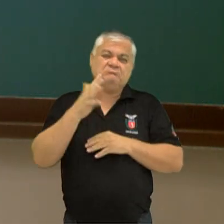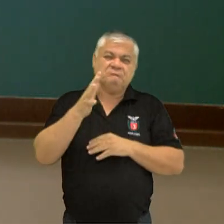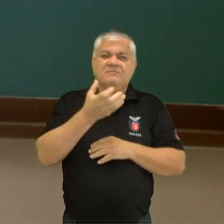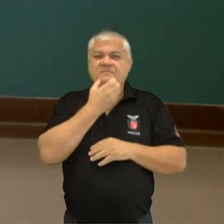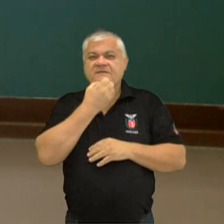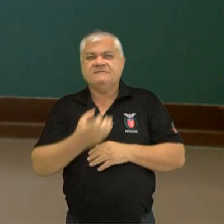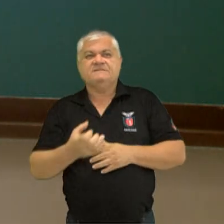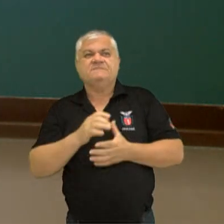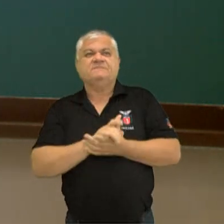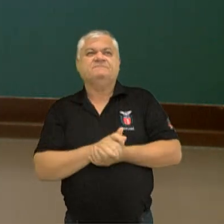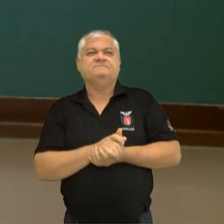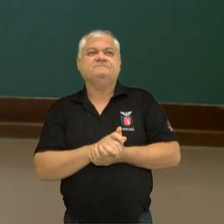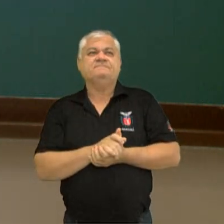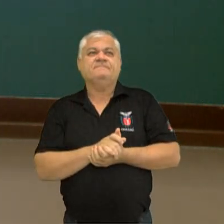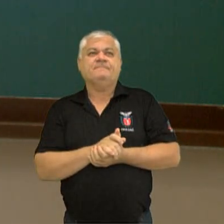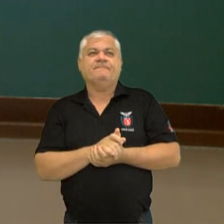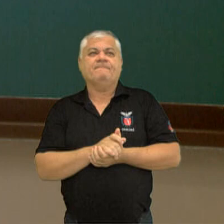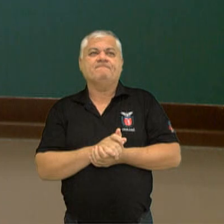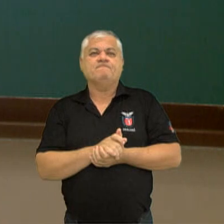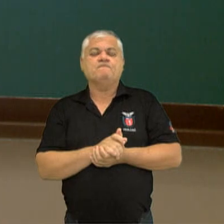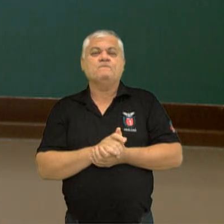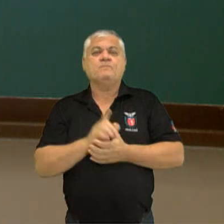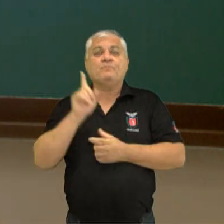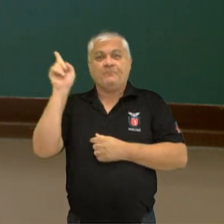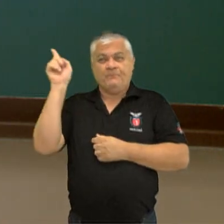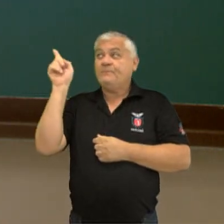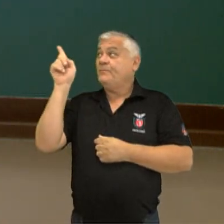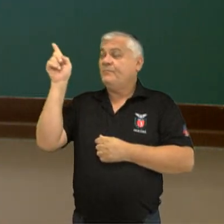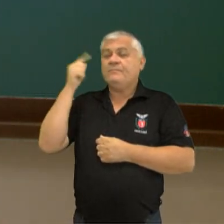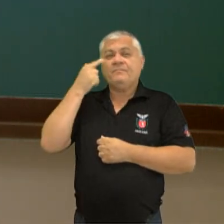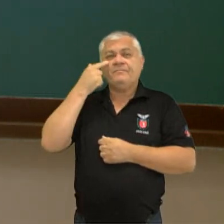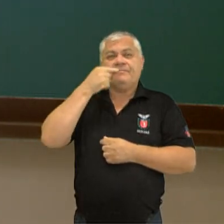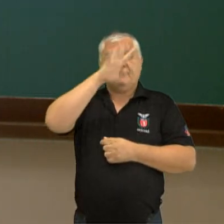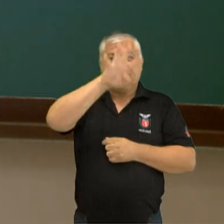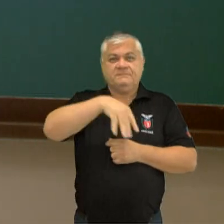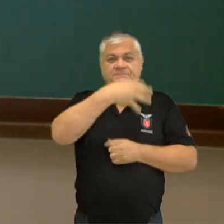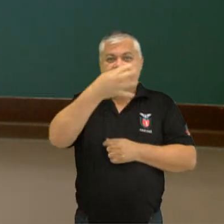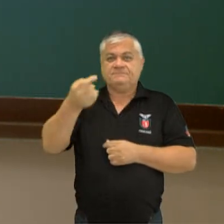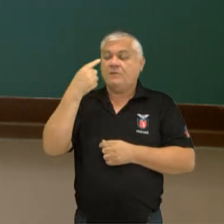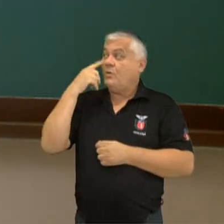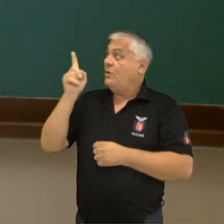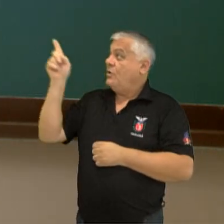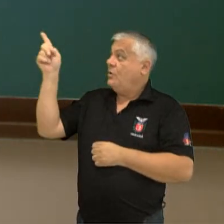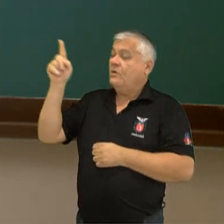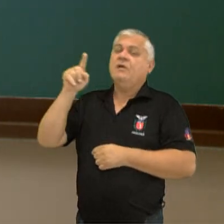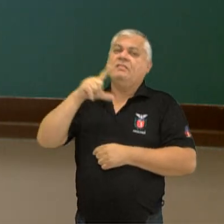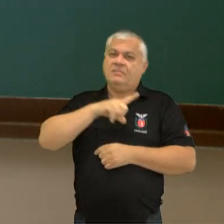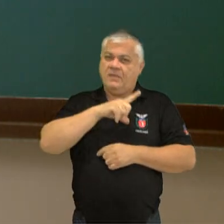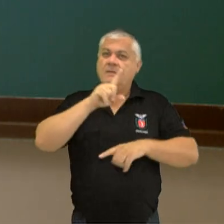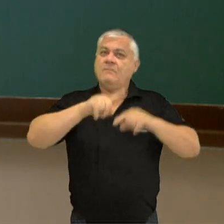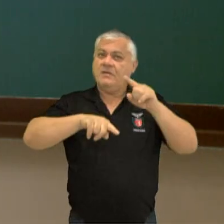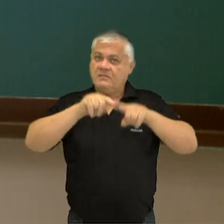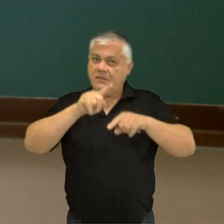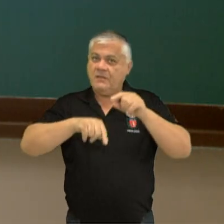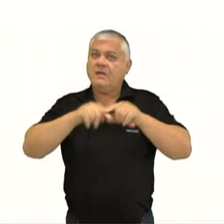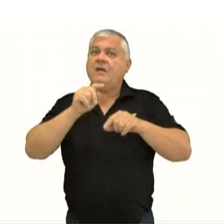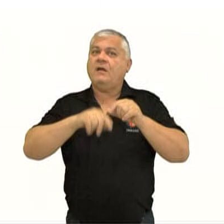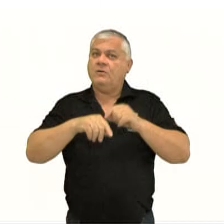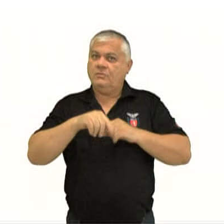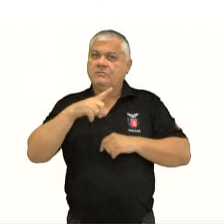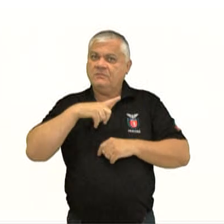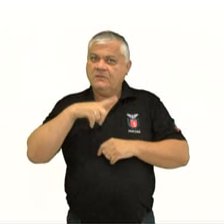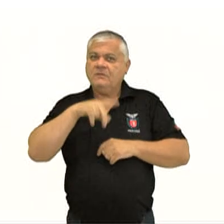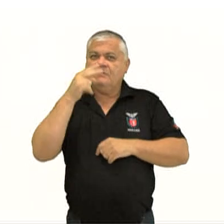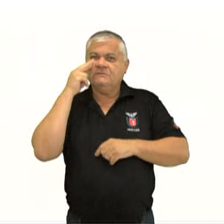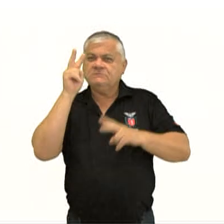dezembro, tá bom? Então, aqui eu trouxe para vocês, vocês vão ter esse material aí no class de vocês para que vocês possam olhar